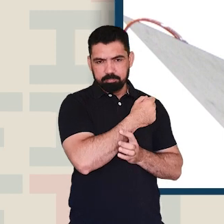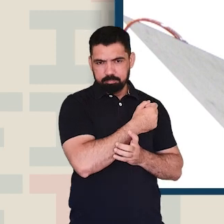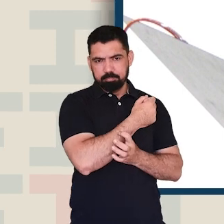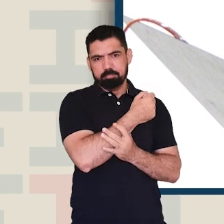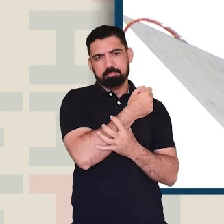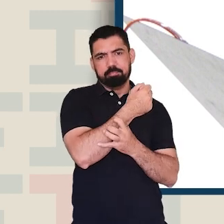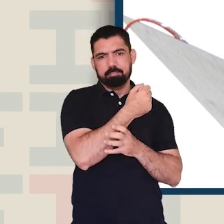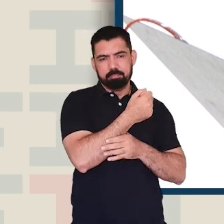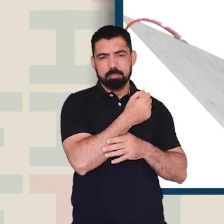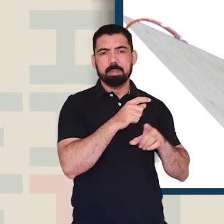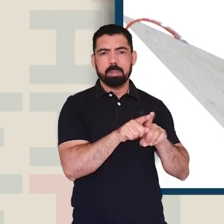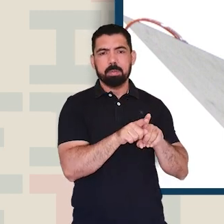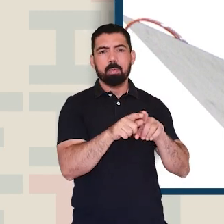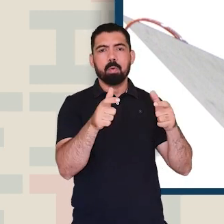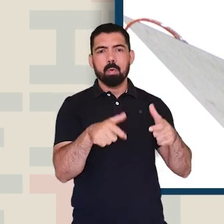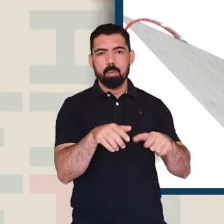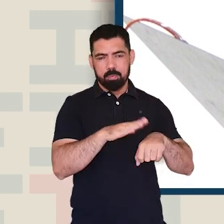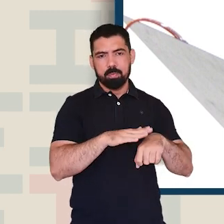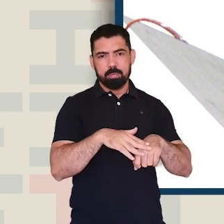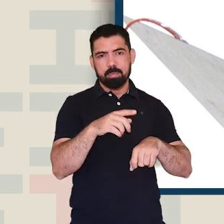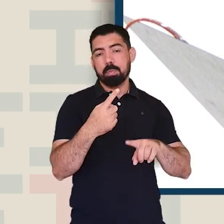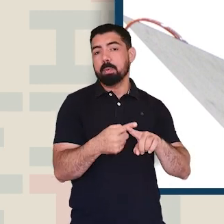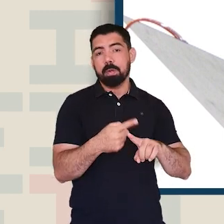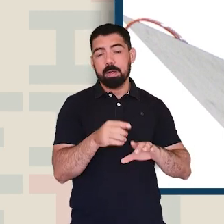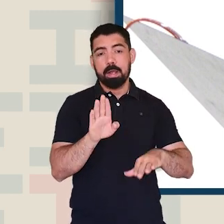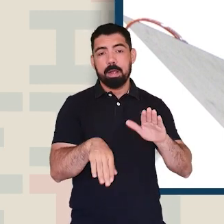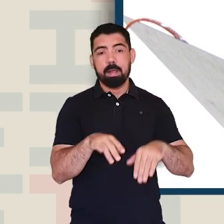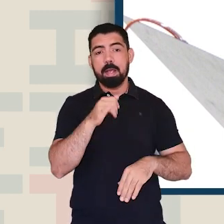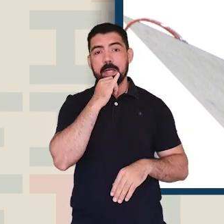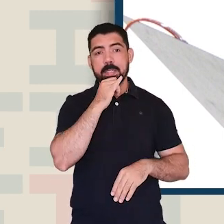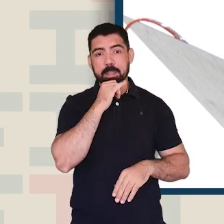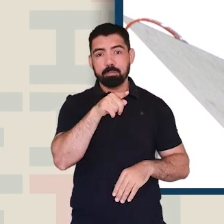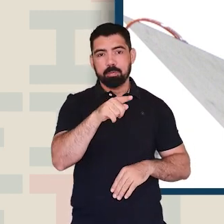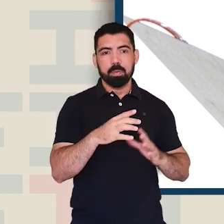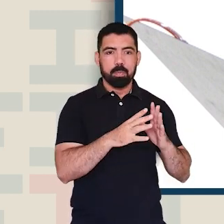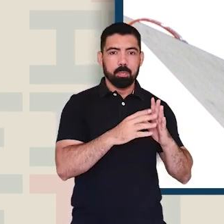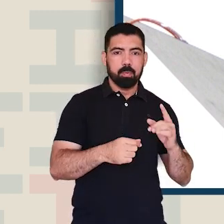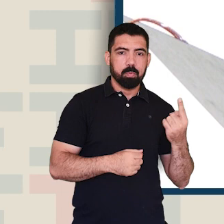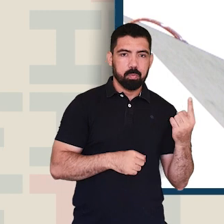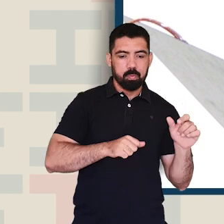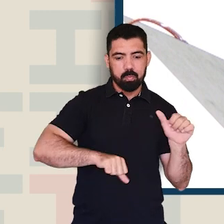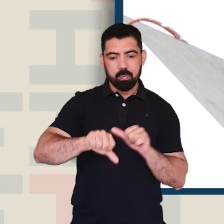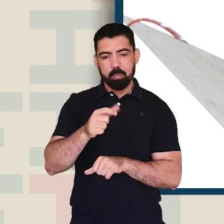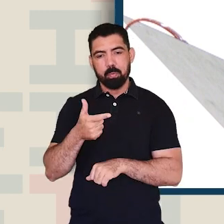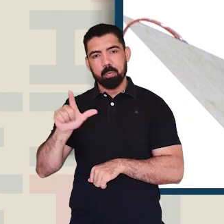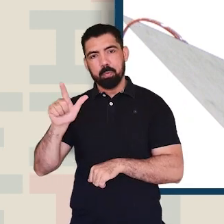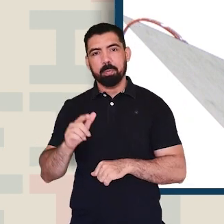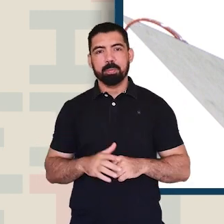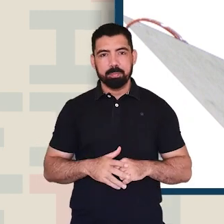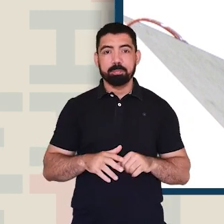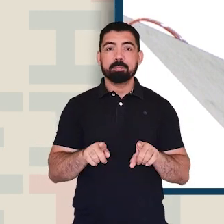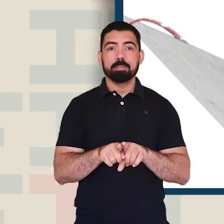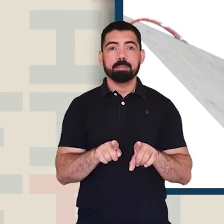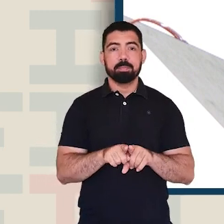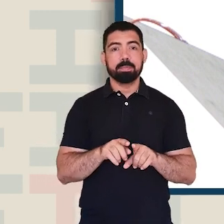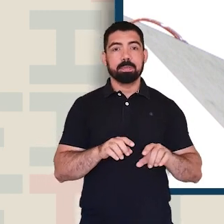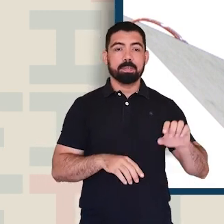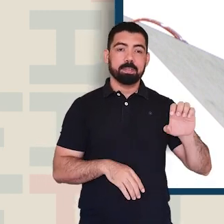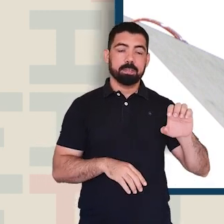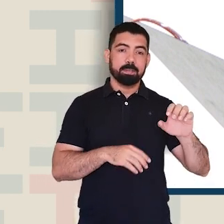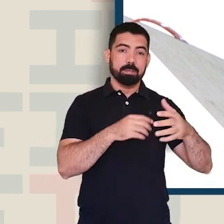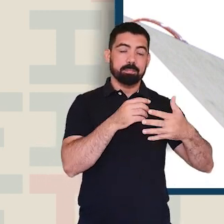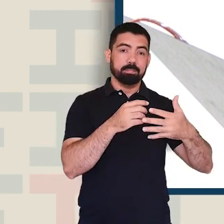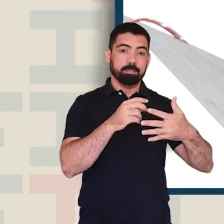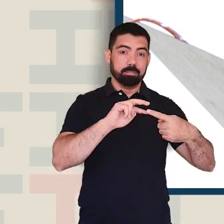digitação e onde você está tocando, porque às vezes você vai mudar de um modelo para o outro, né? De um formato para o outro, de escala e de acorde